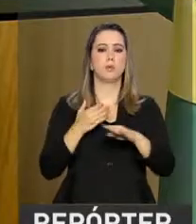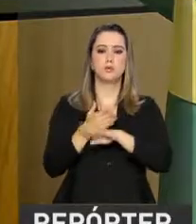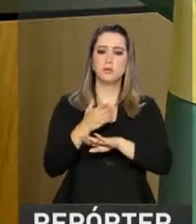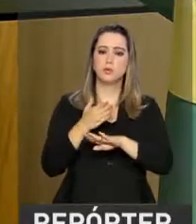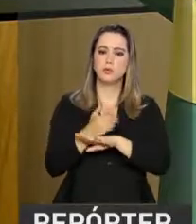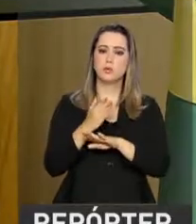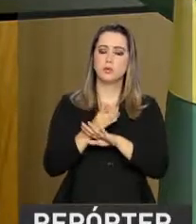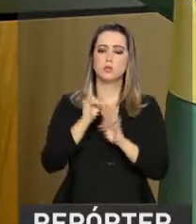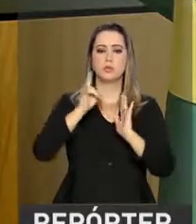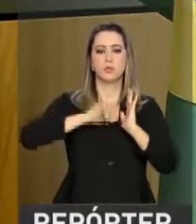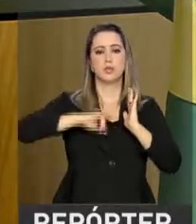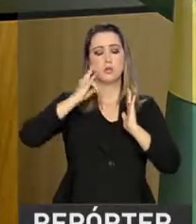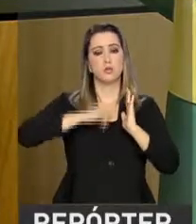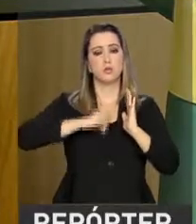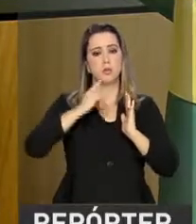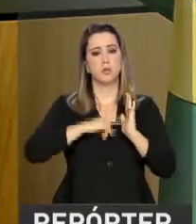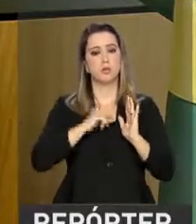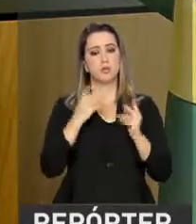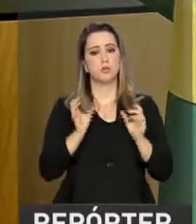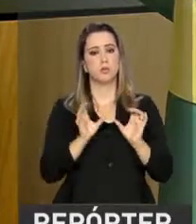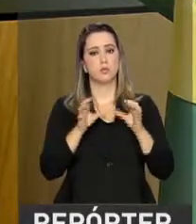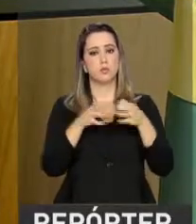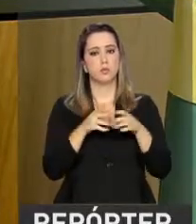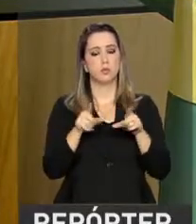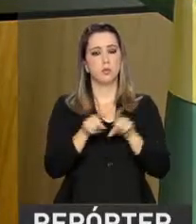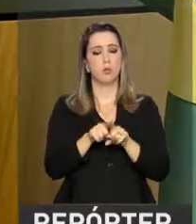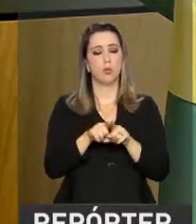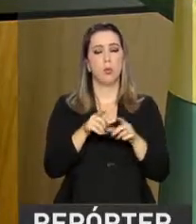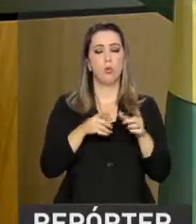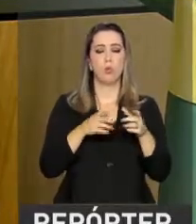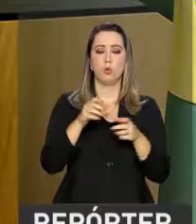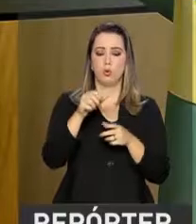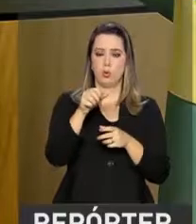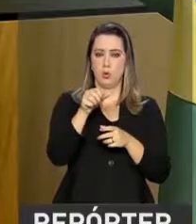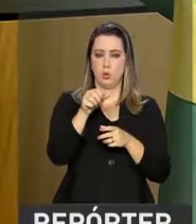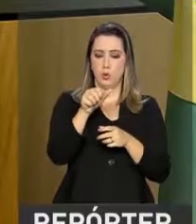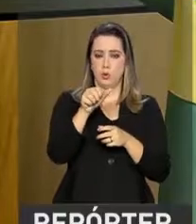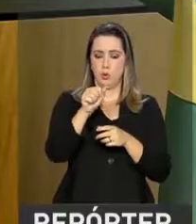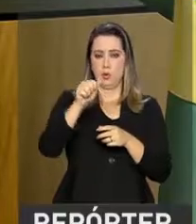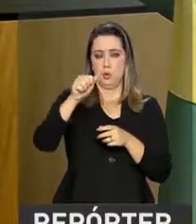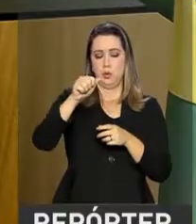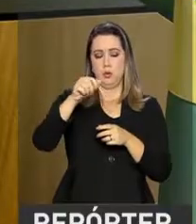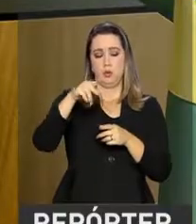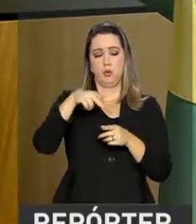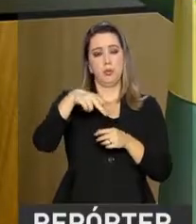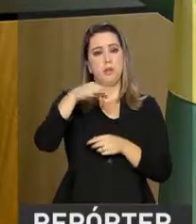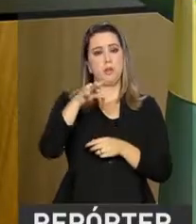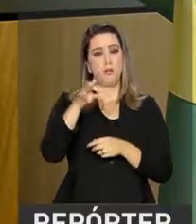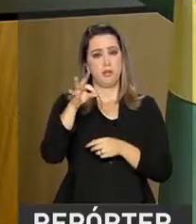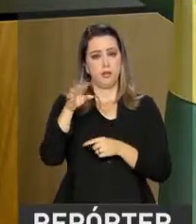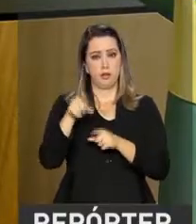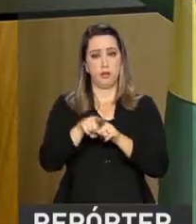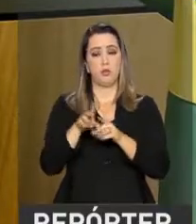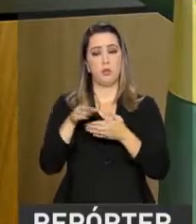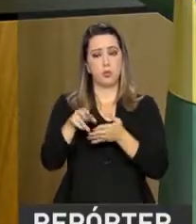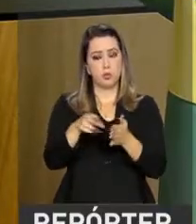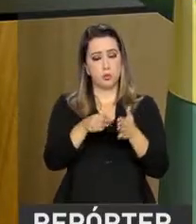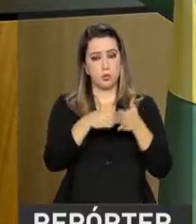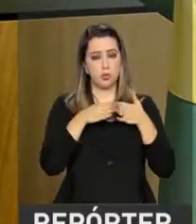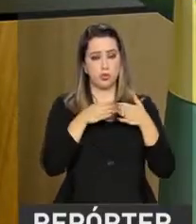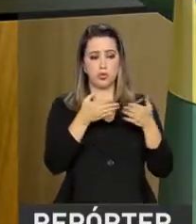aquele documento. Então, a agência reguladora, ela vai poder, sim, editar alguma normatização para cobrar